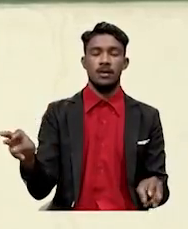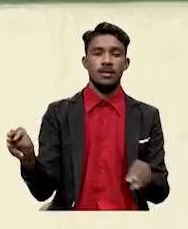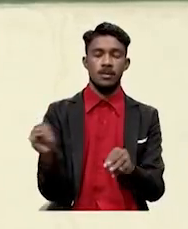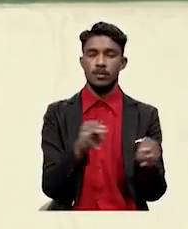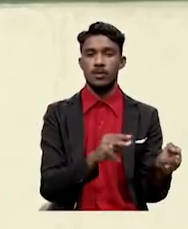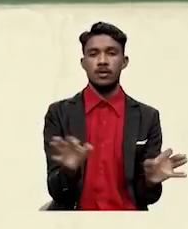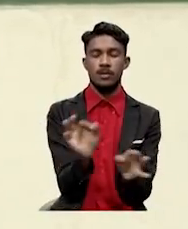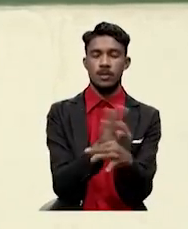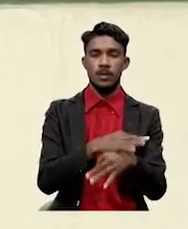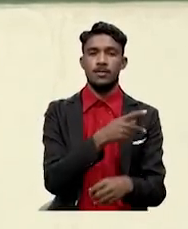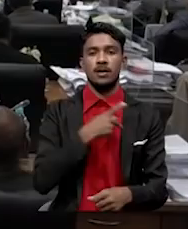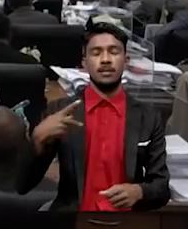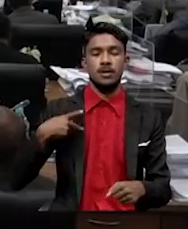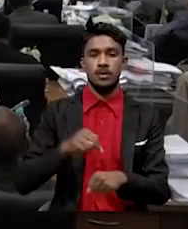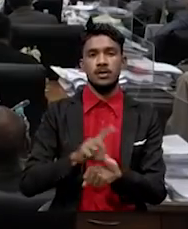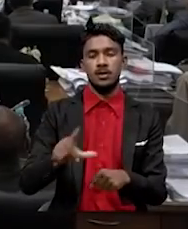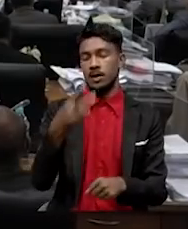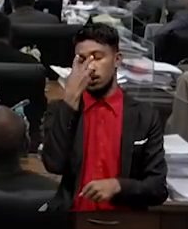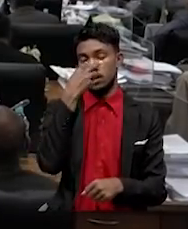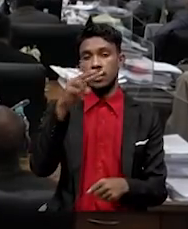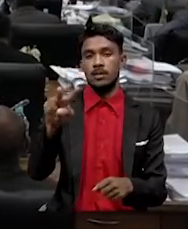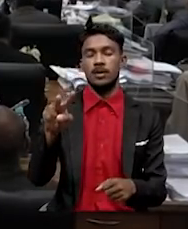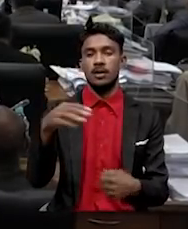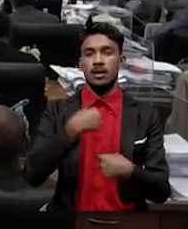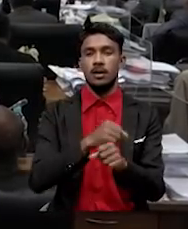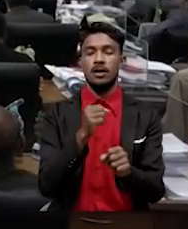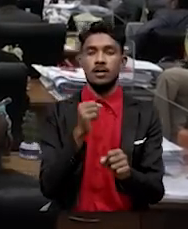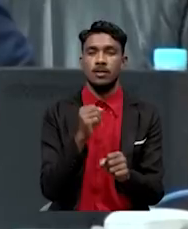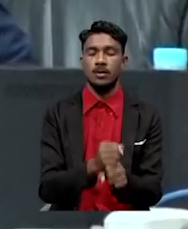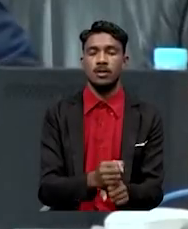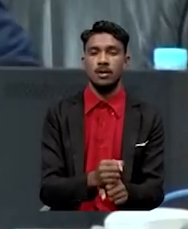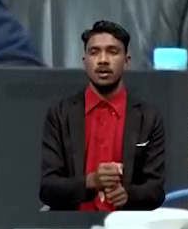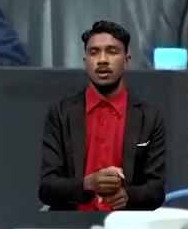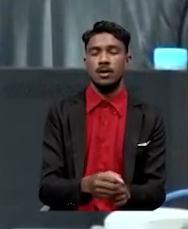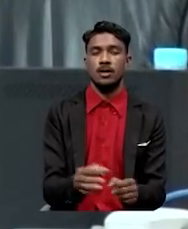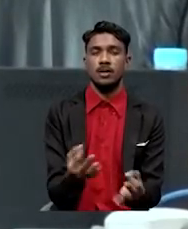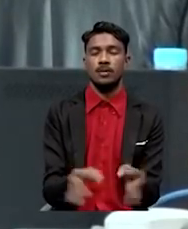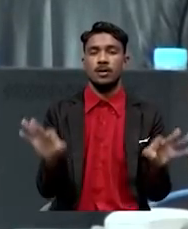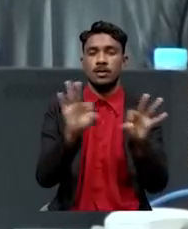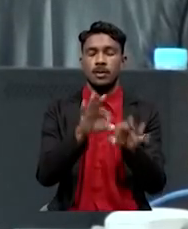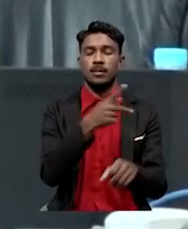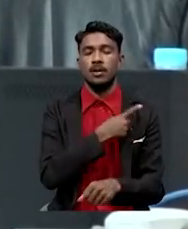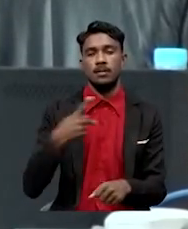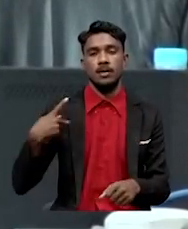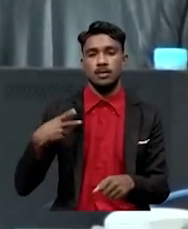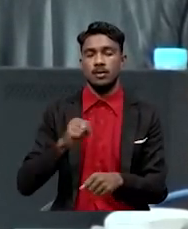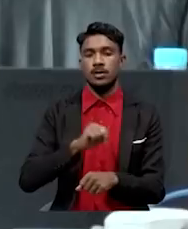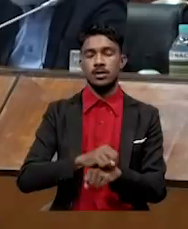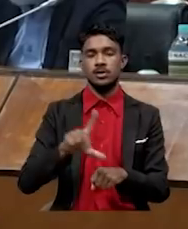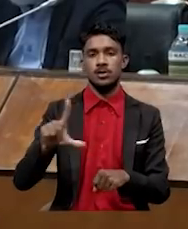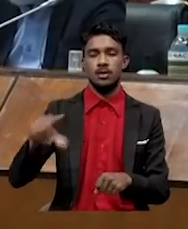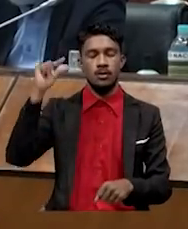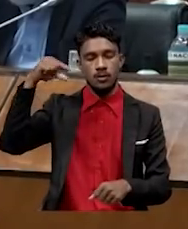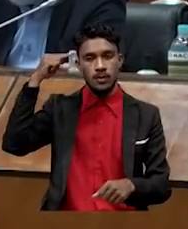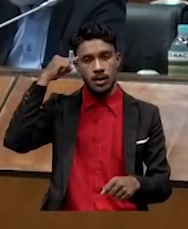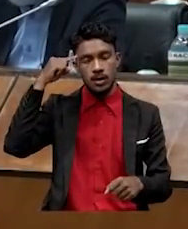nem o de Hareba existência órgão soberano no Liuba Parlamento Nacional no governo e